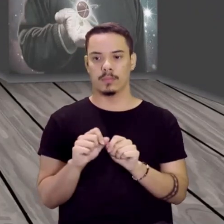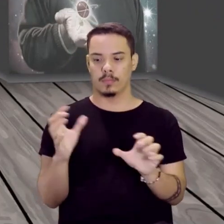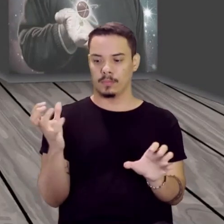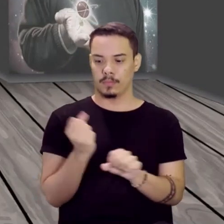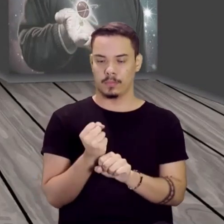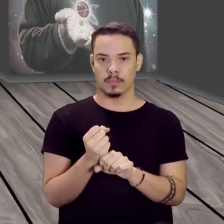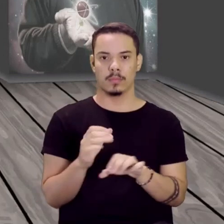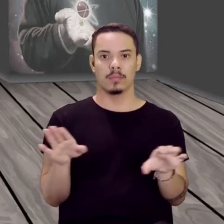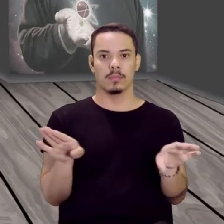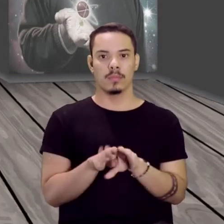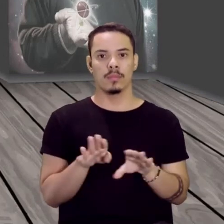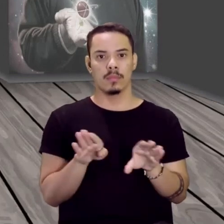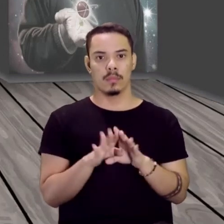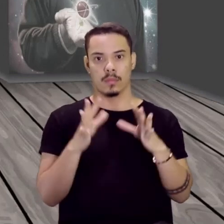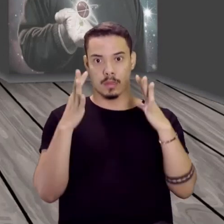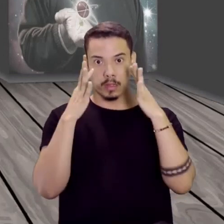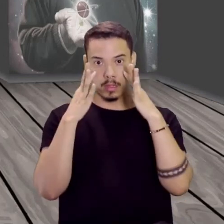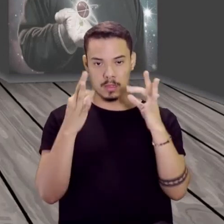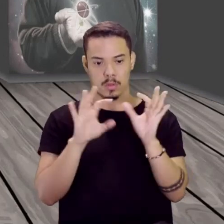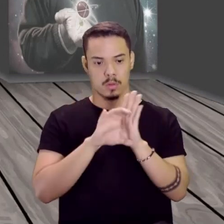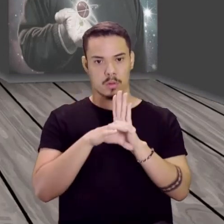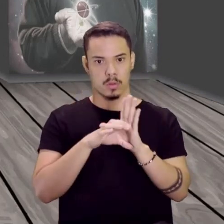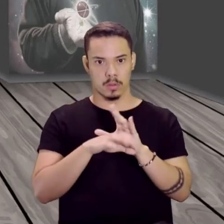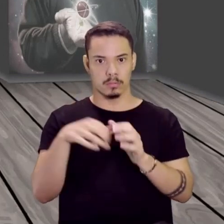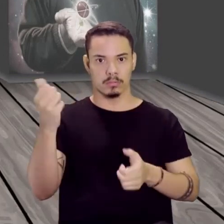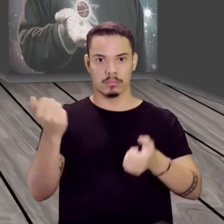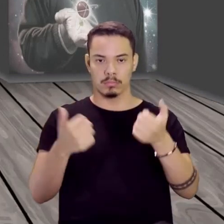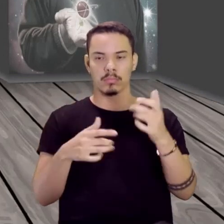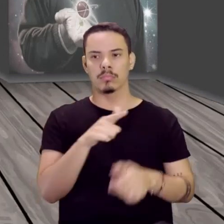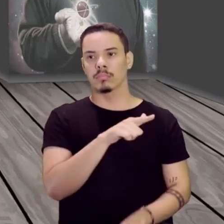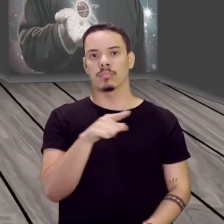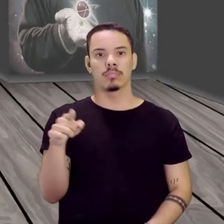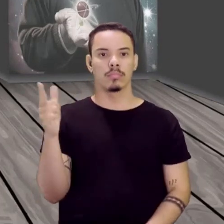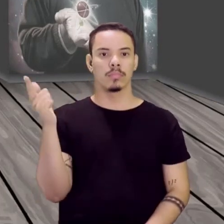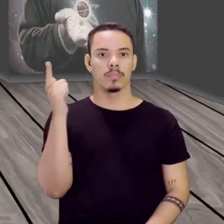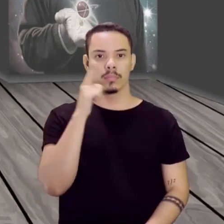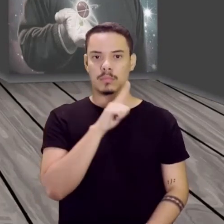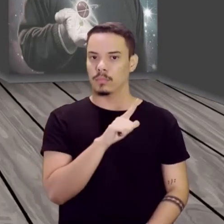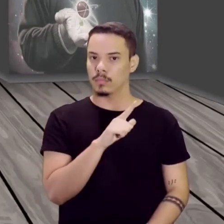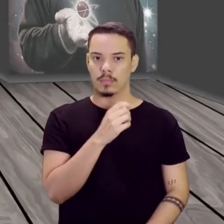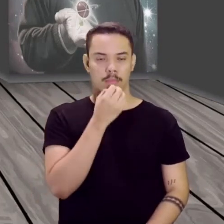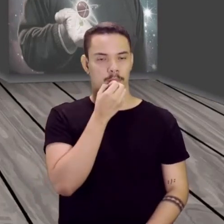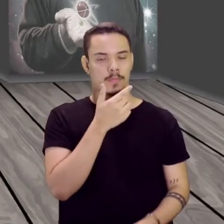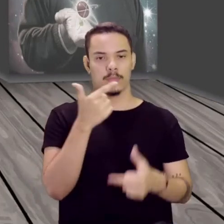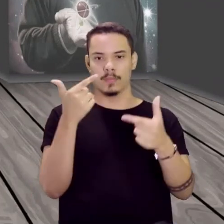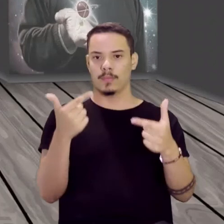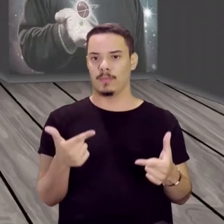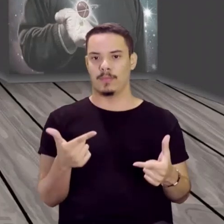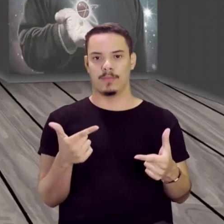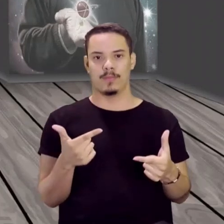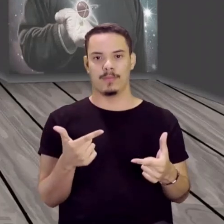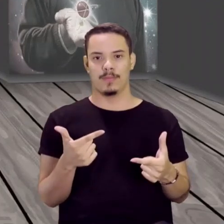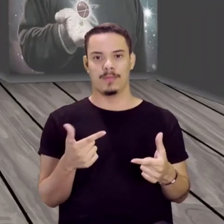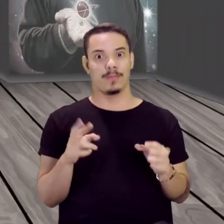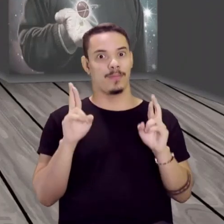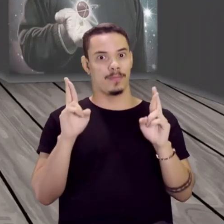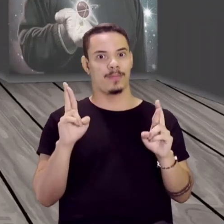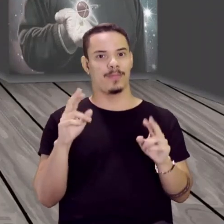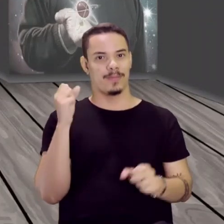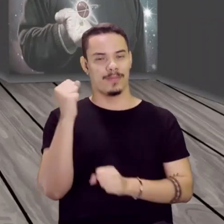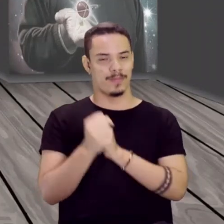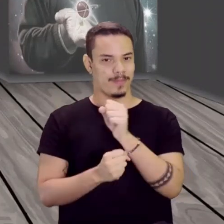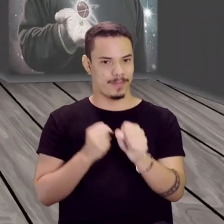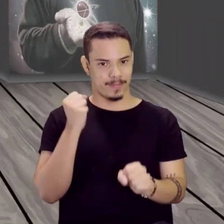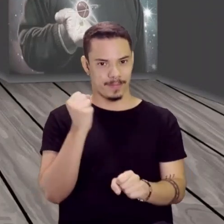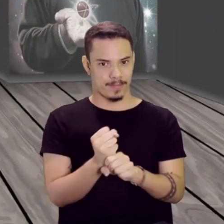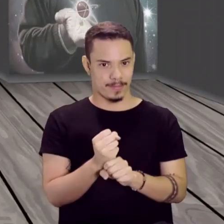Preste atenção no conceito que está sendo trabalhado. Esse aí vocês vão conseguir, Justamente. né, Décio? E boa sorte, né? Isso. Esperamos aí no próximo ano.